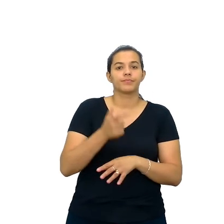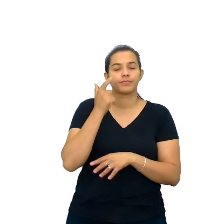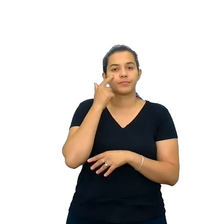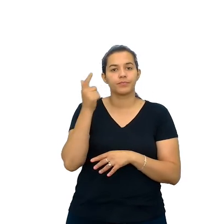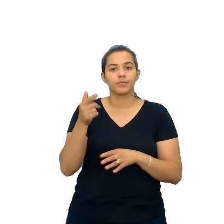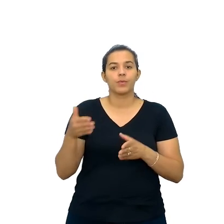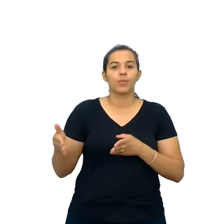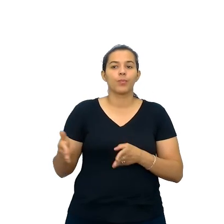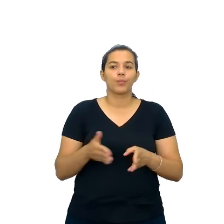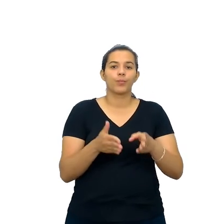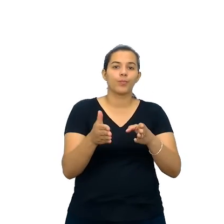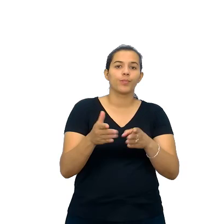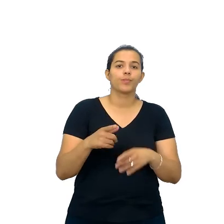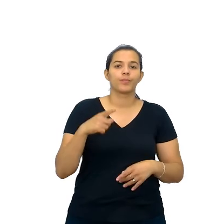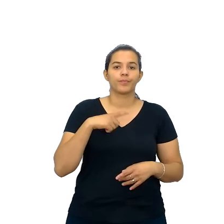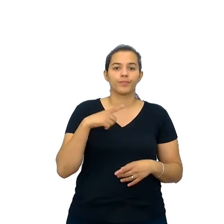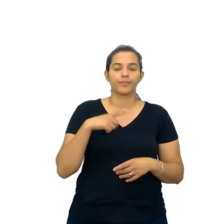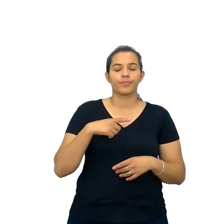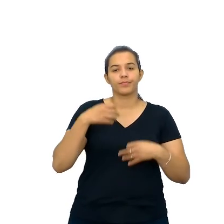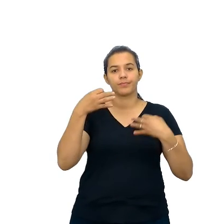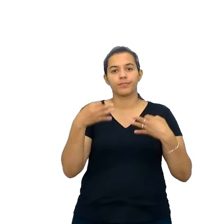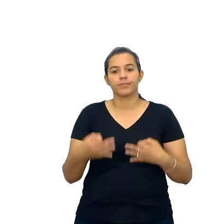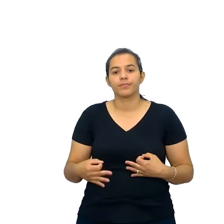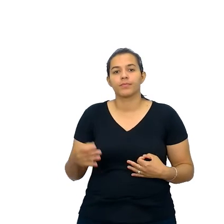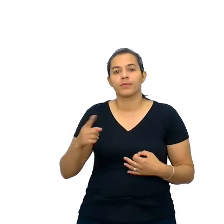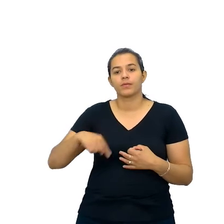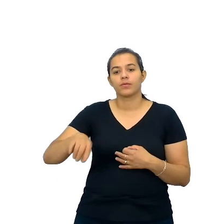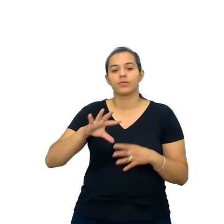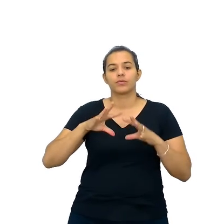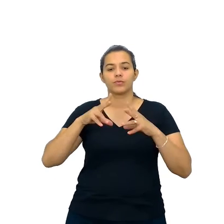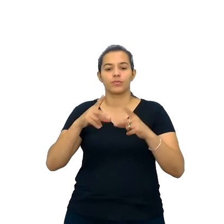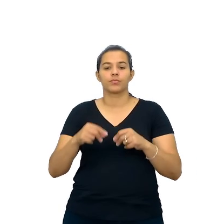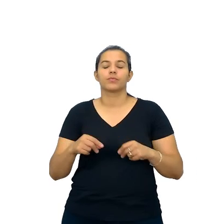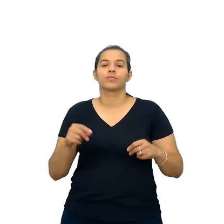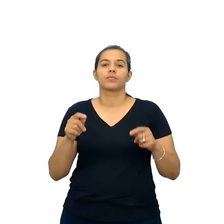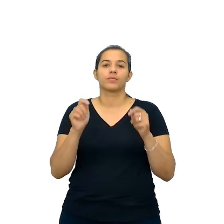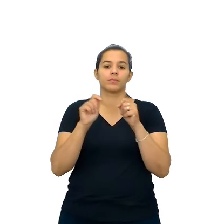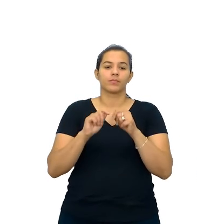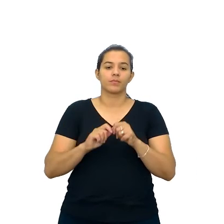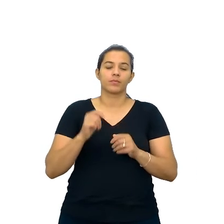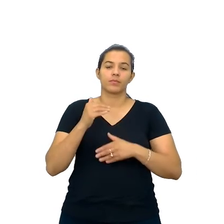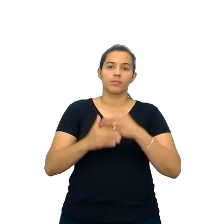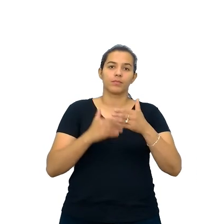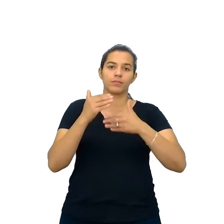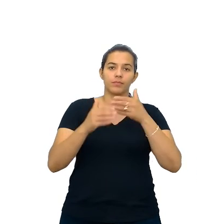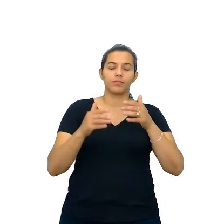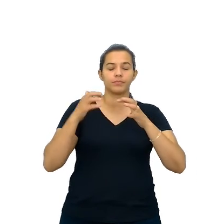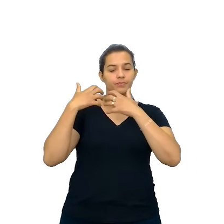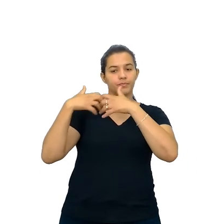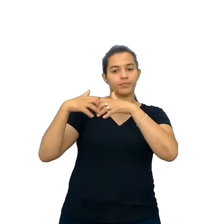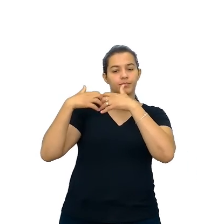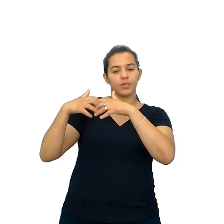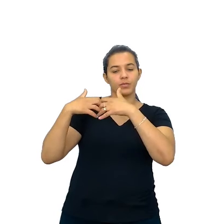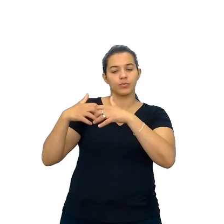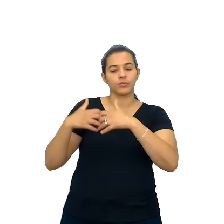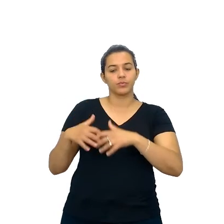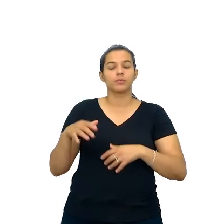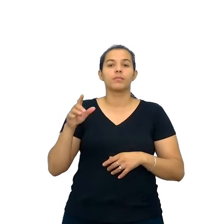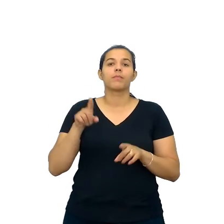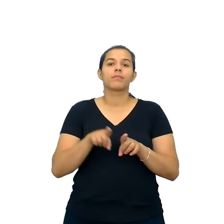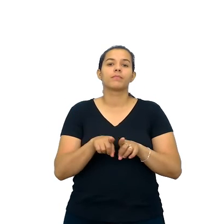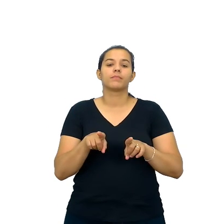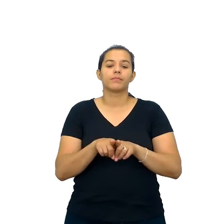um caminho, né, de toda a fase lá do processo de construção do raciocínio lógico e